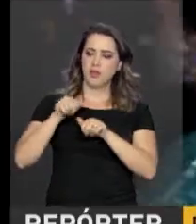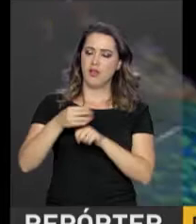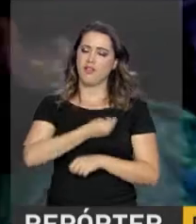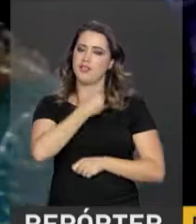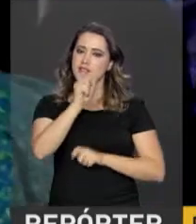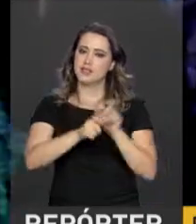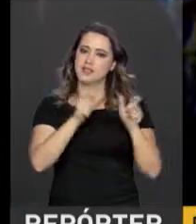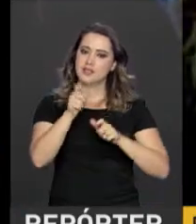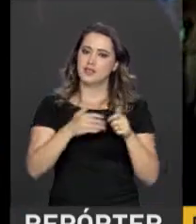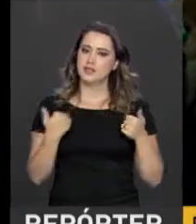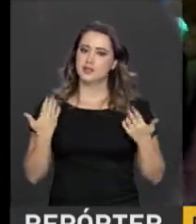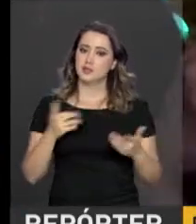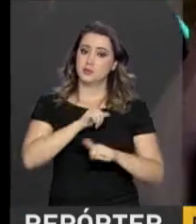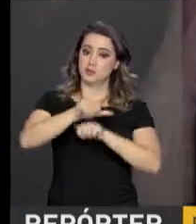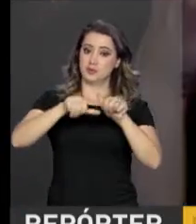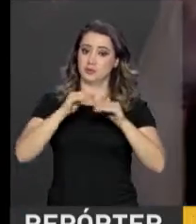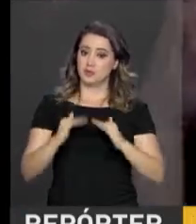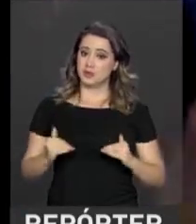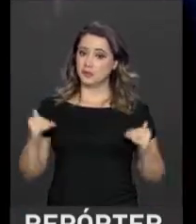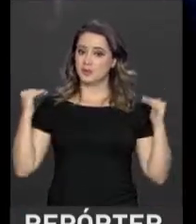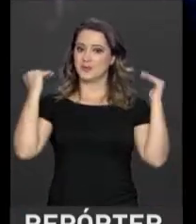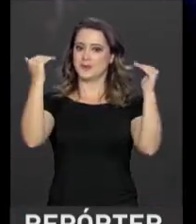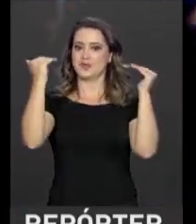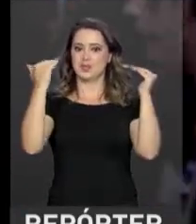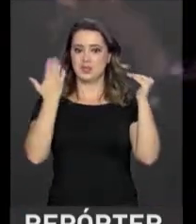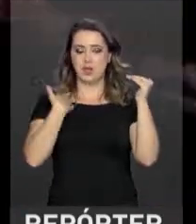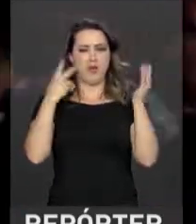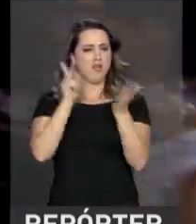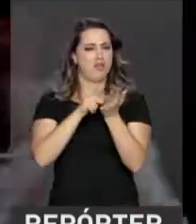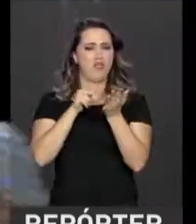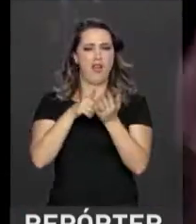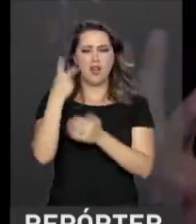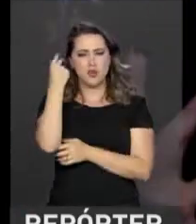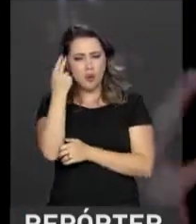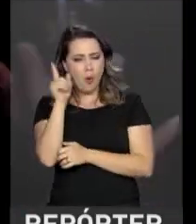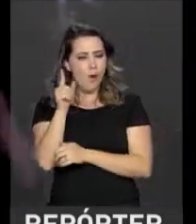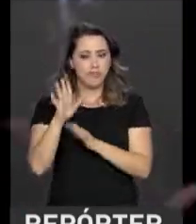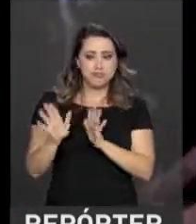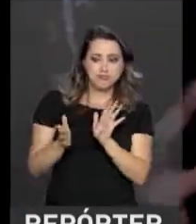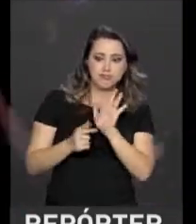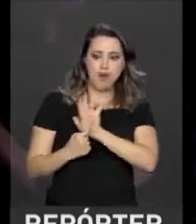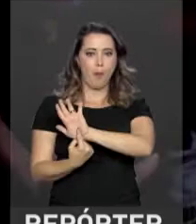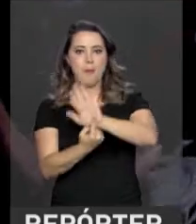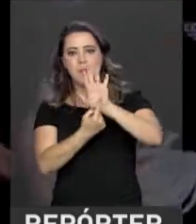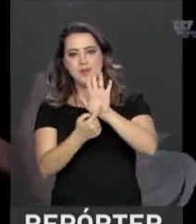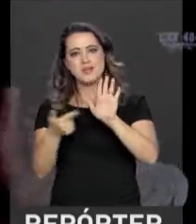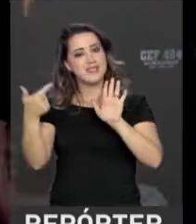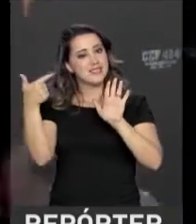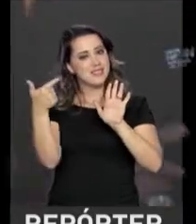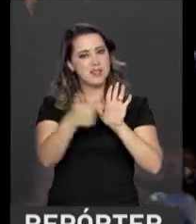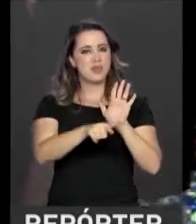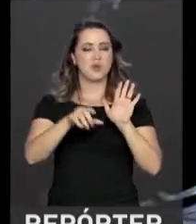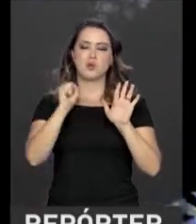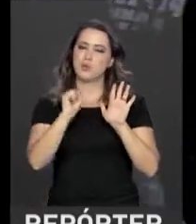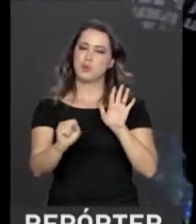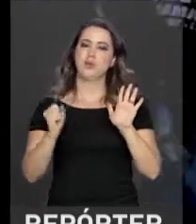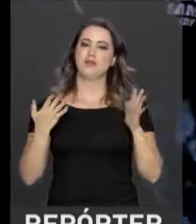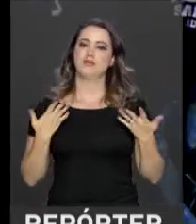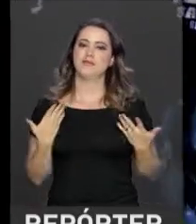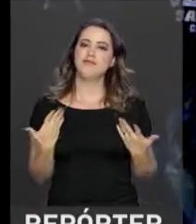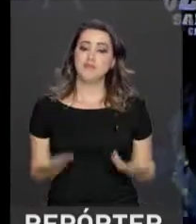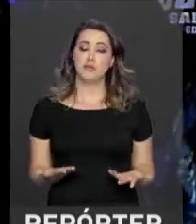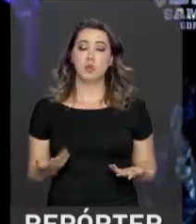é transpor um pouco essa realidade não é abrir pra elas 11 uma nova possibilidade né